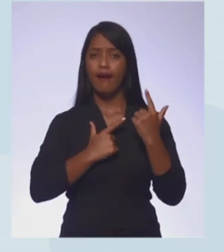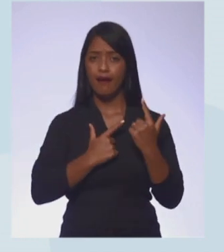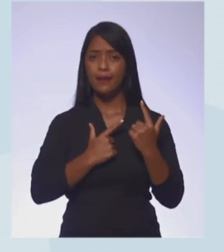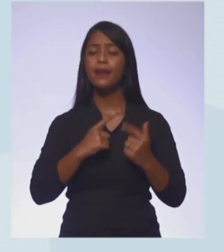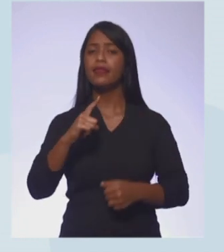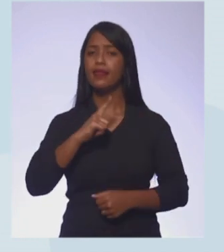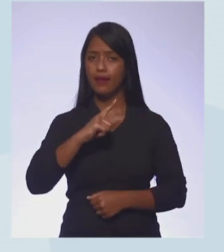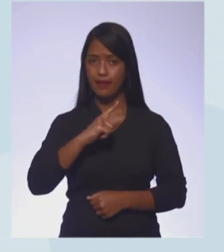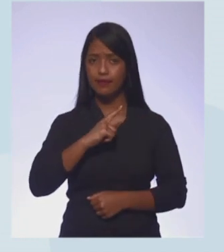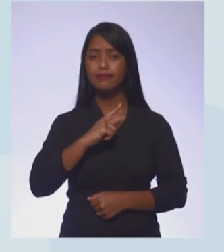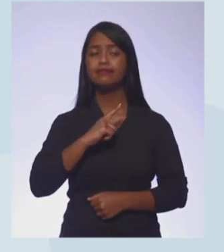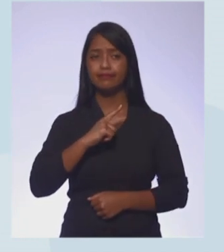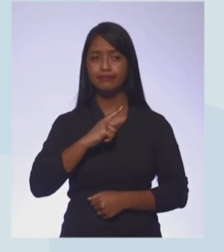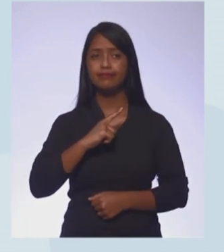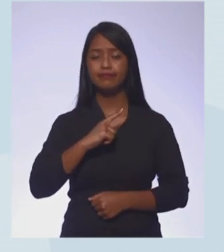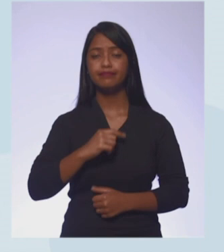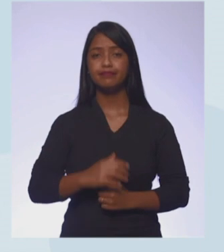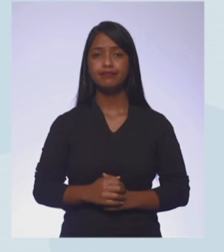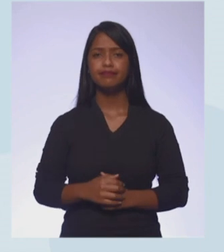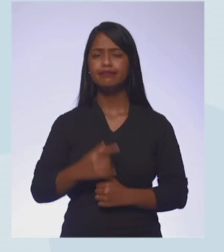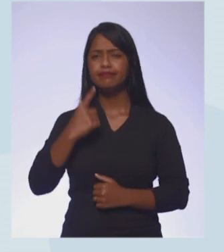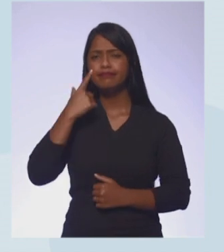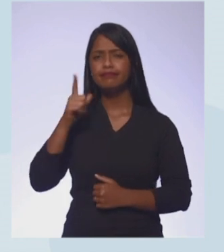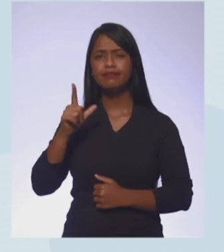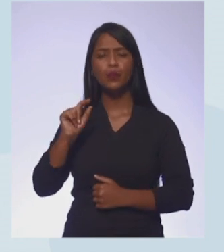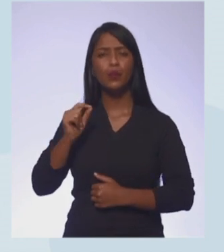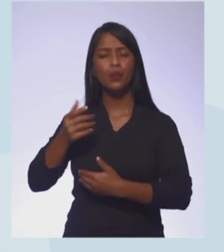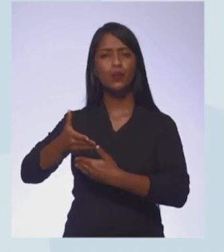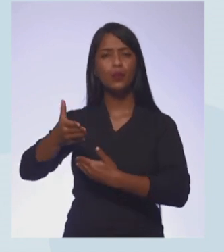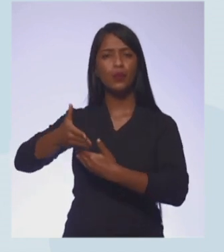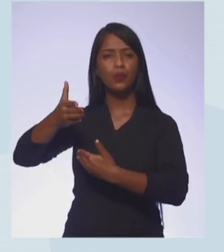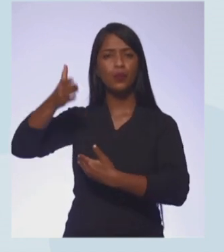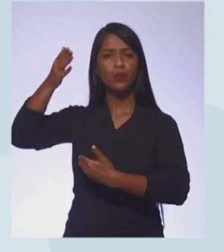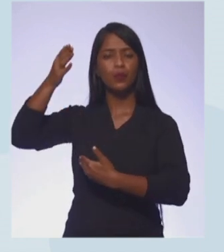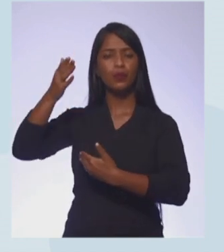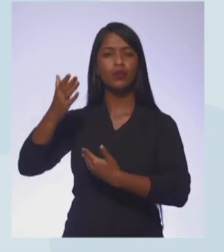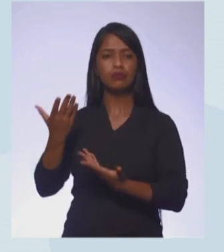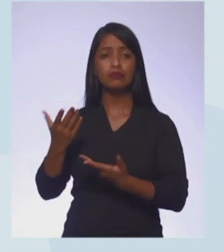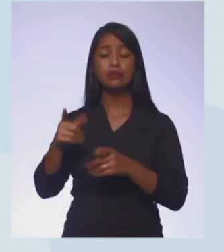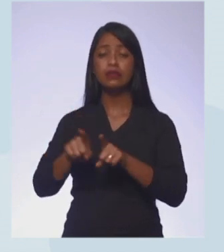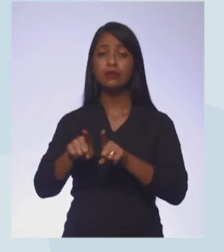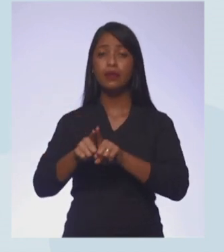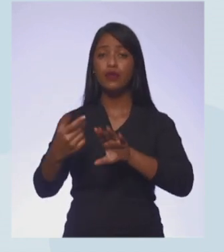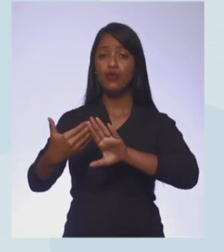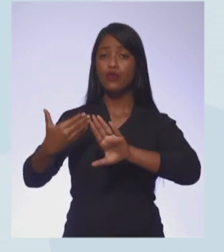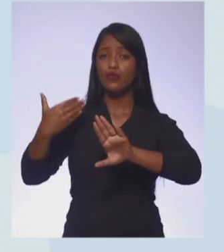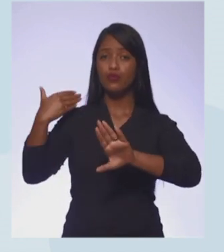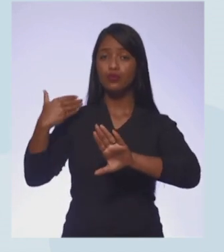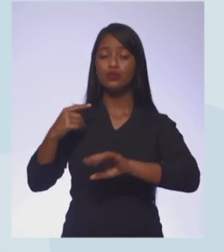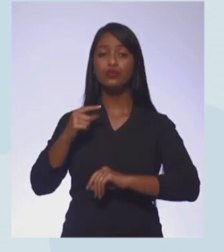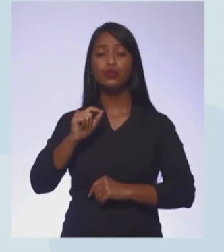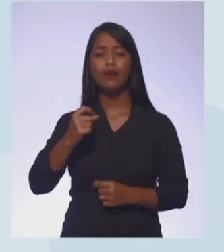trabalho. E tem um muro. E se você olhar lá no fundo, parece que tem um daqueles carros que eles usam, sabe?